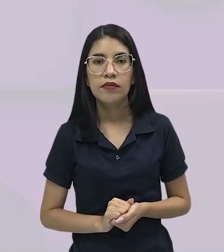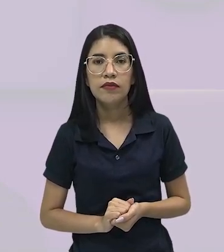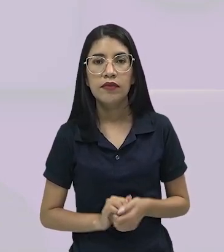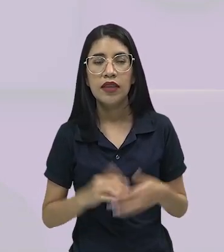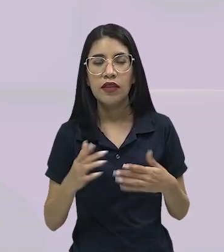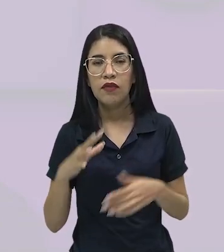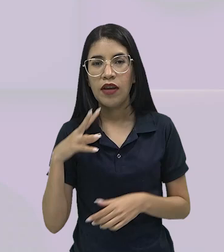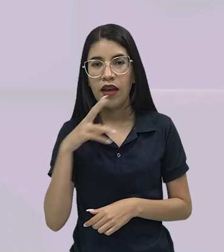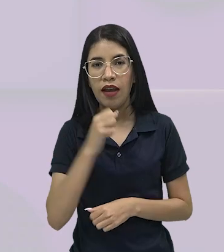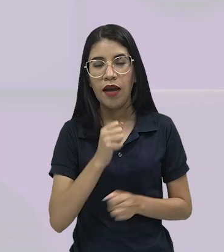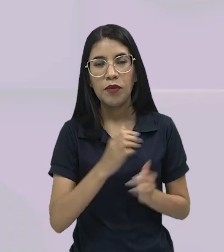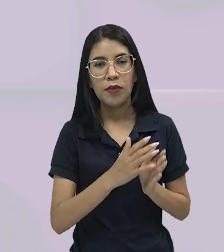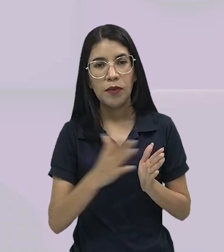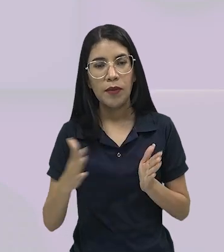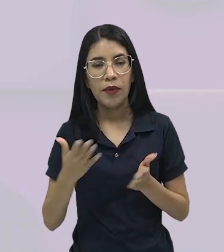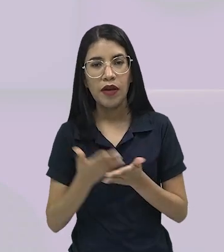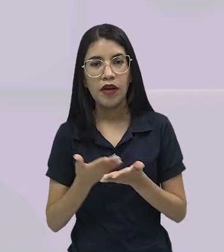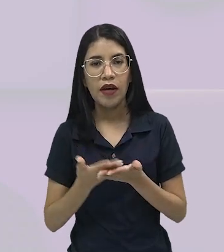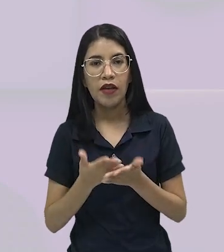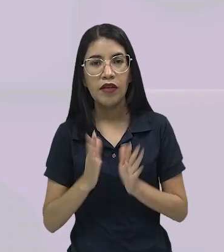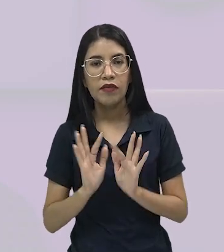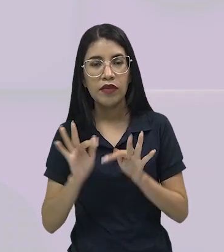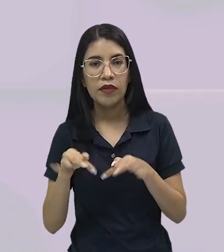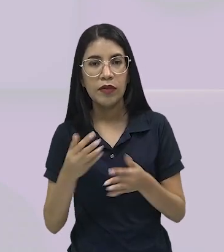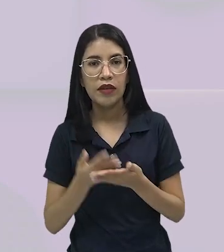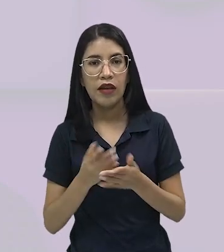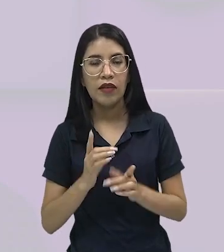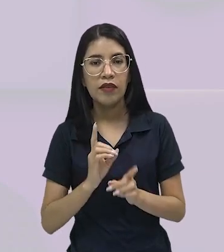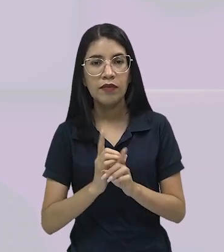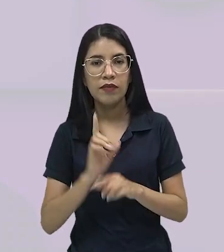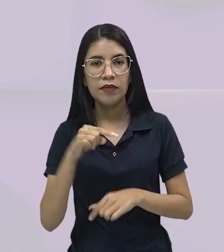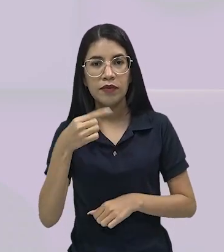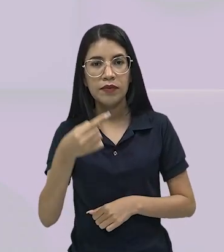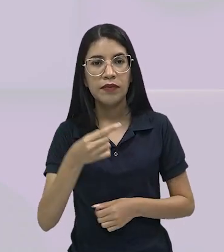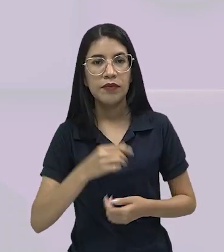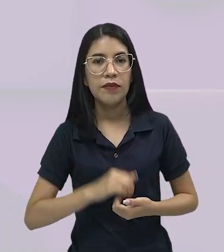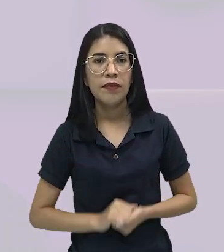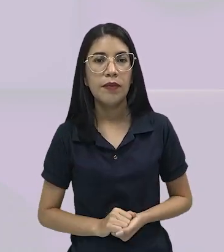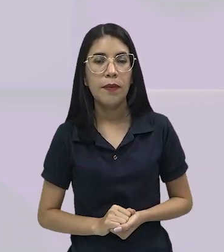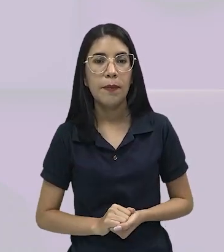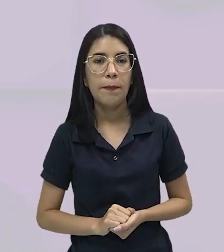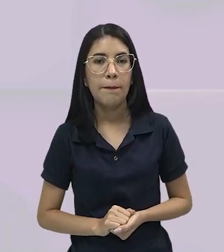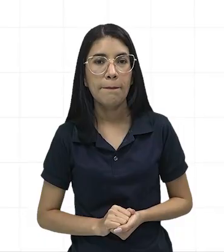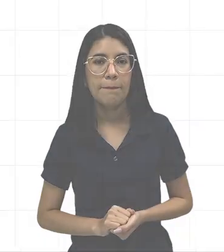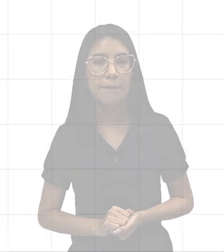bem, né? Passou rápido, chegamos aí ao final, ficamos por aqui, até a próxima.